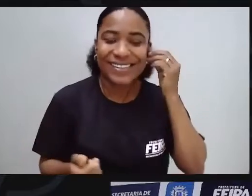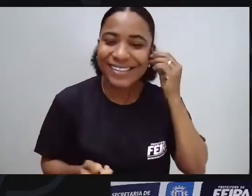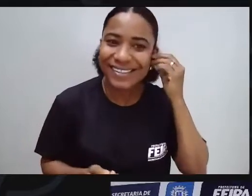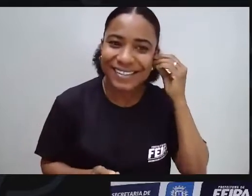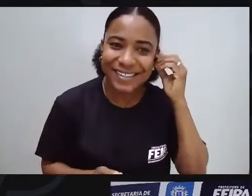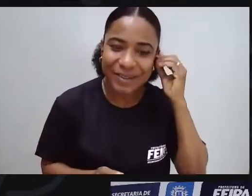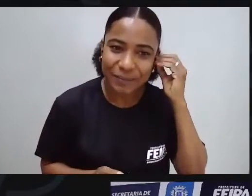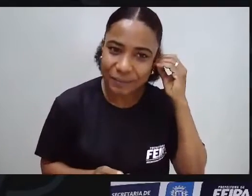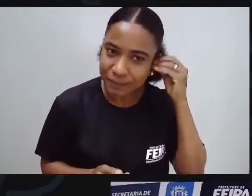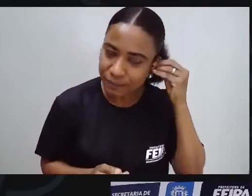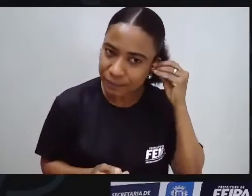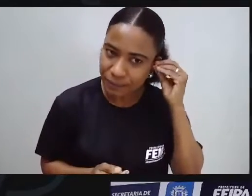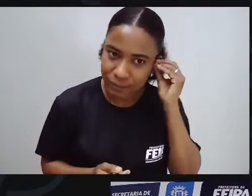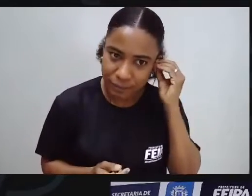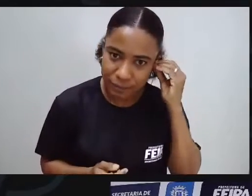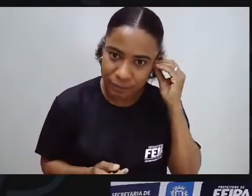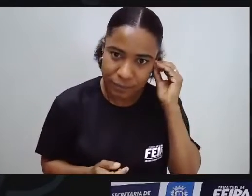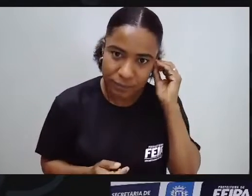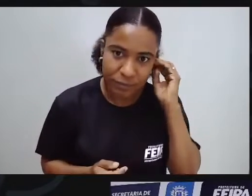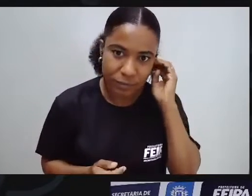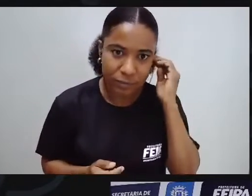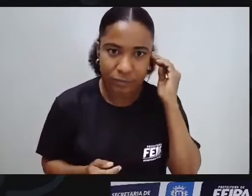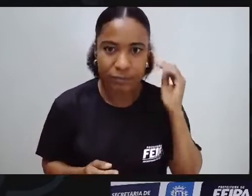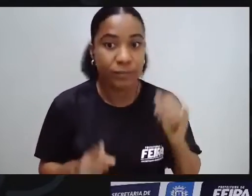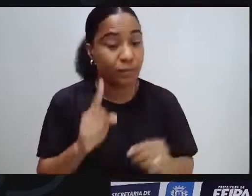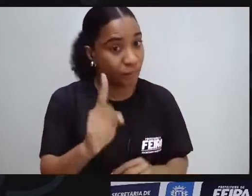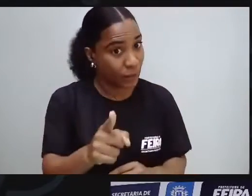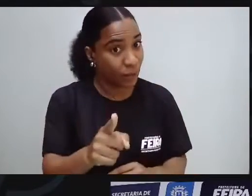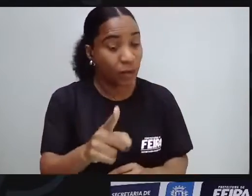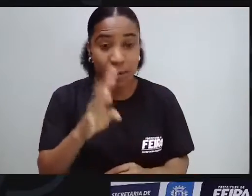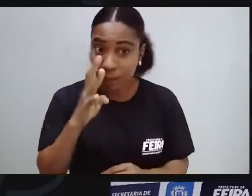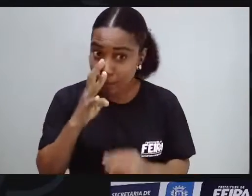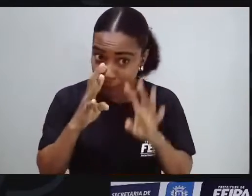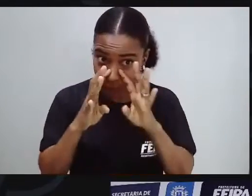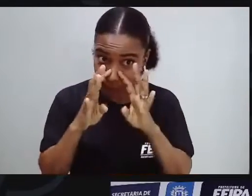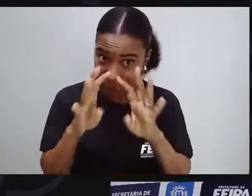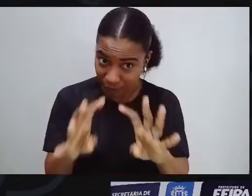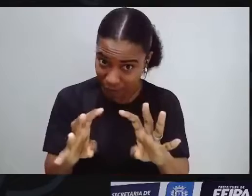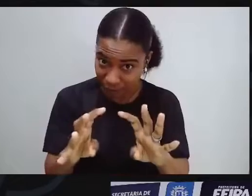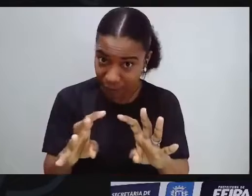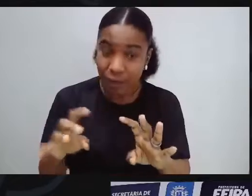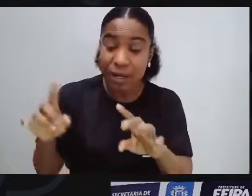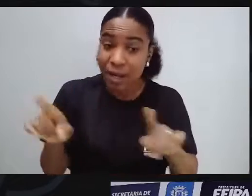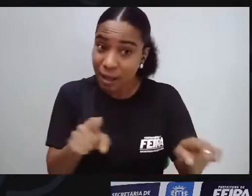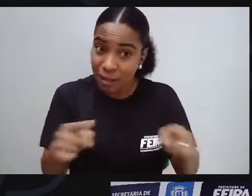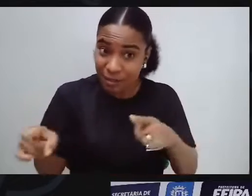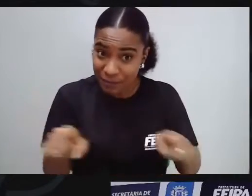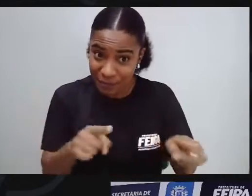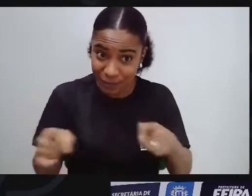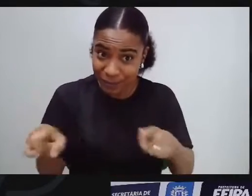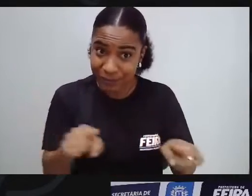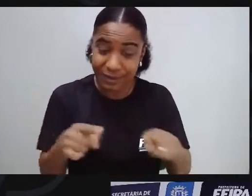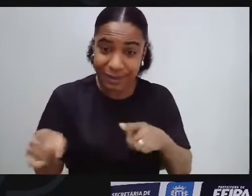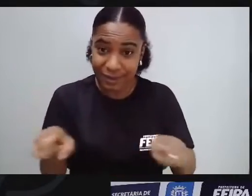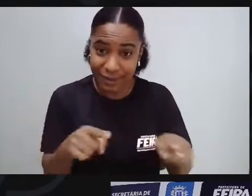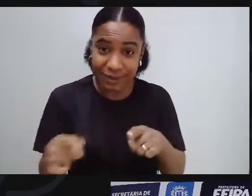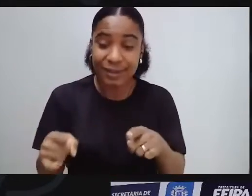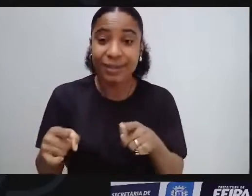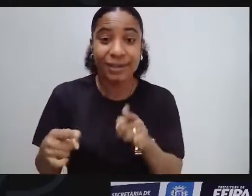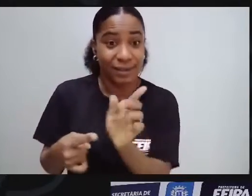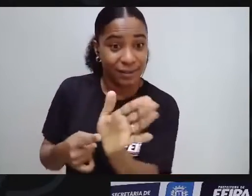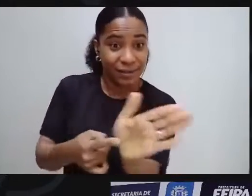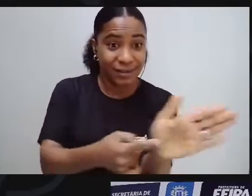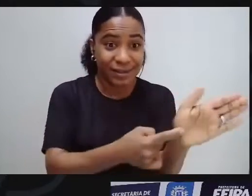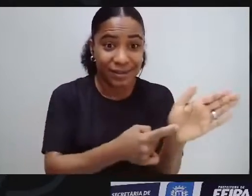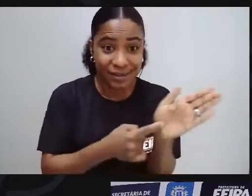Oi ó em presta atenção gente todas essas músicas do pessoal